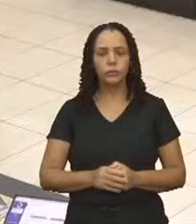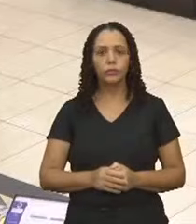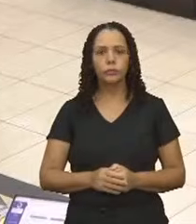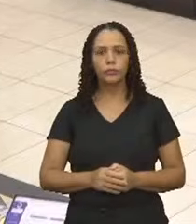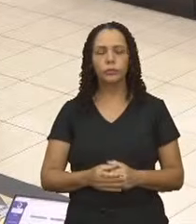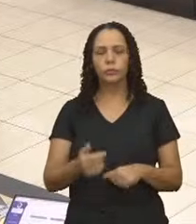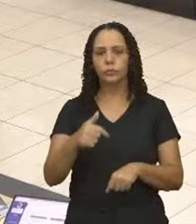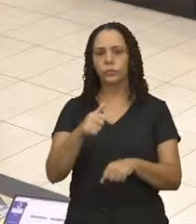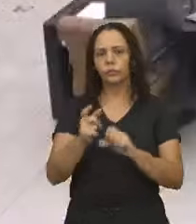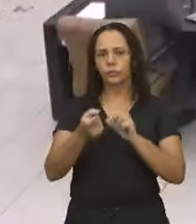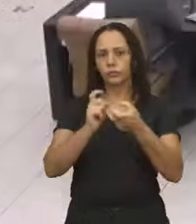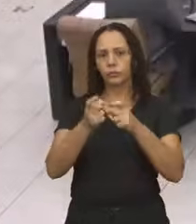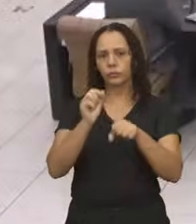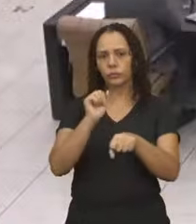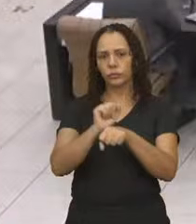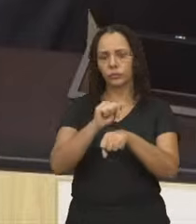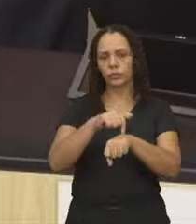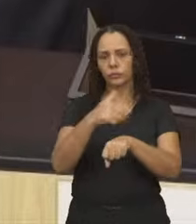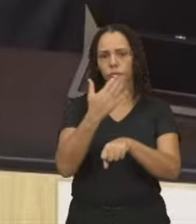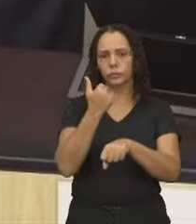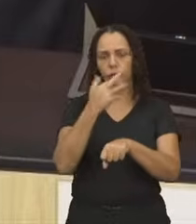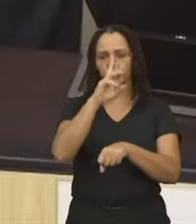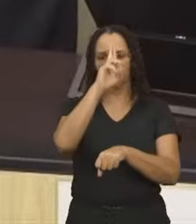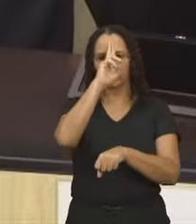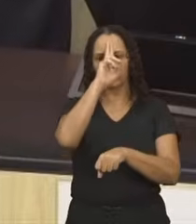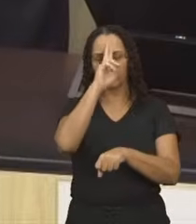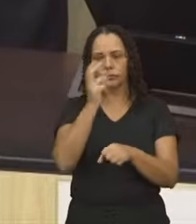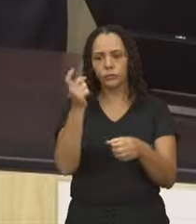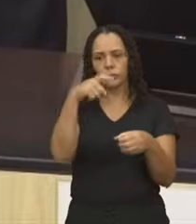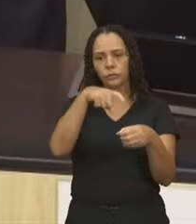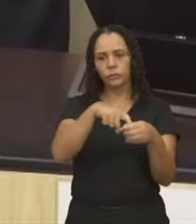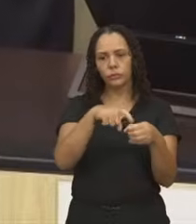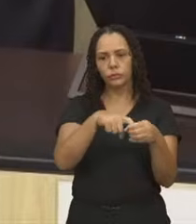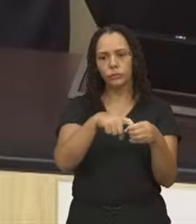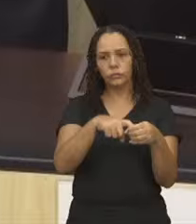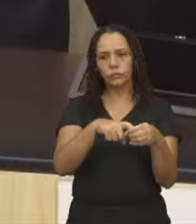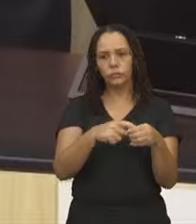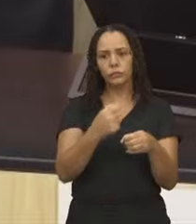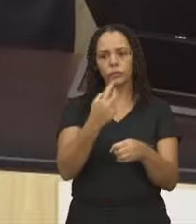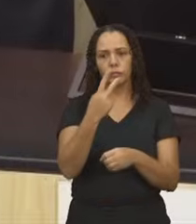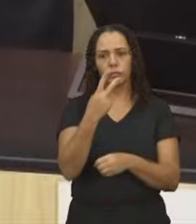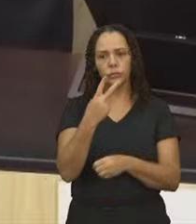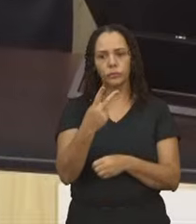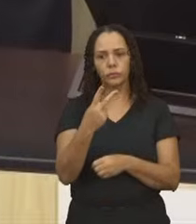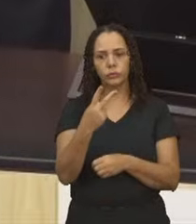Então, suspendo a sessão para o horário de almoço e retorno às